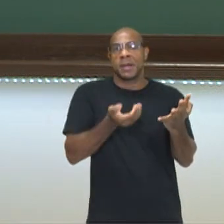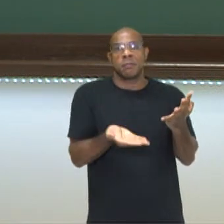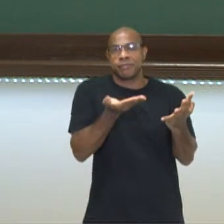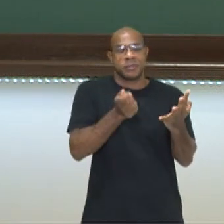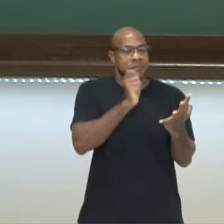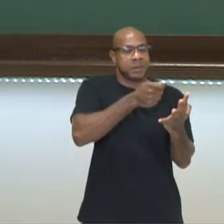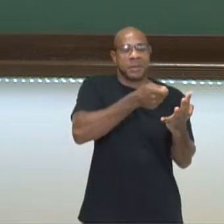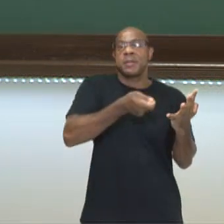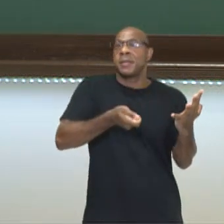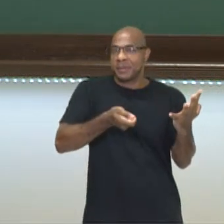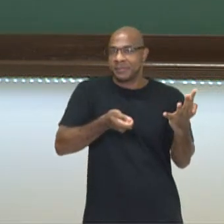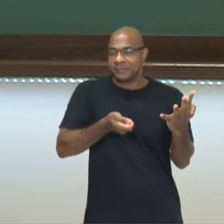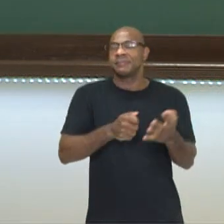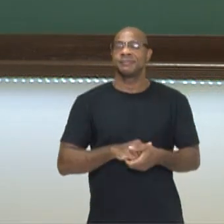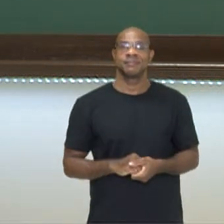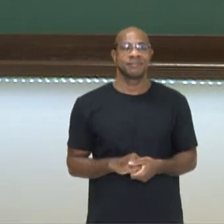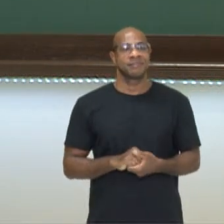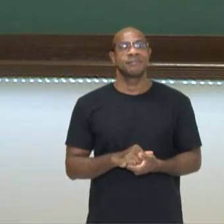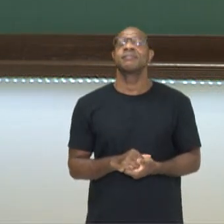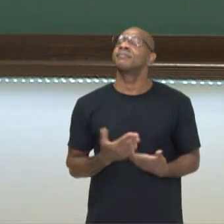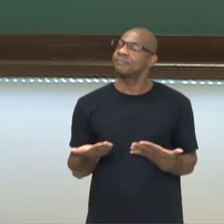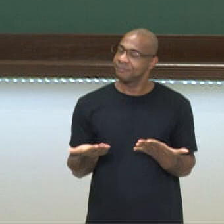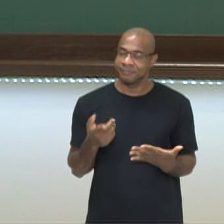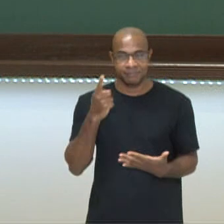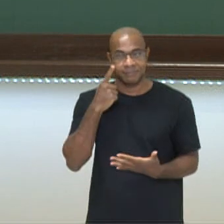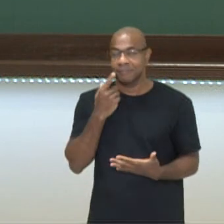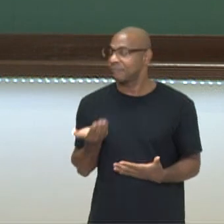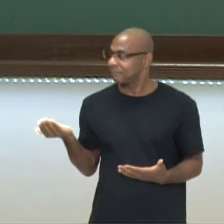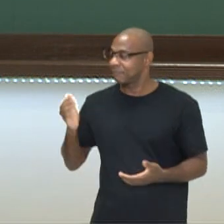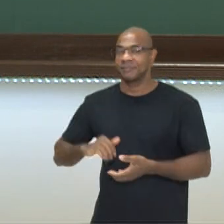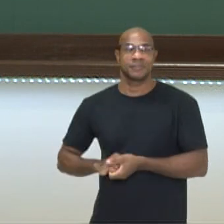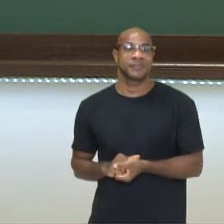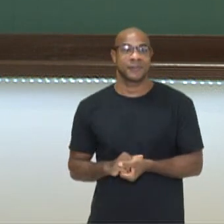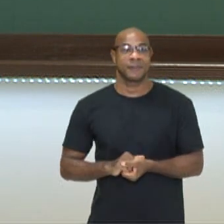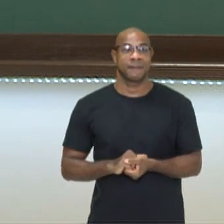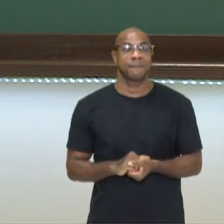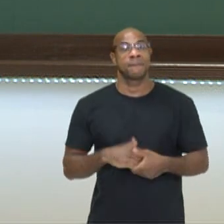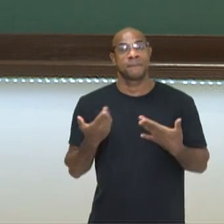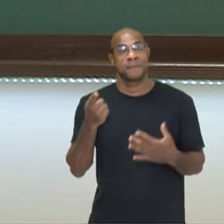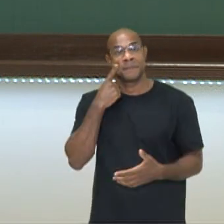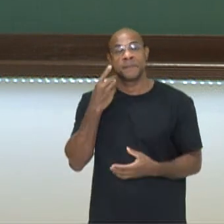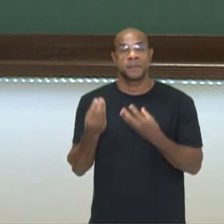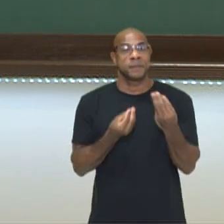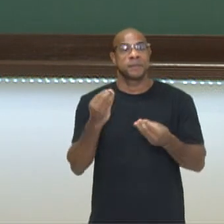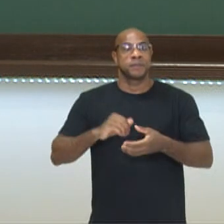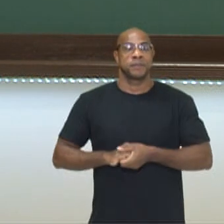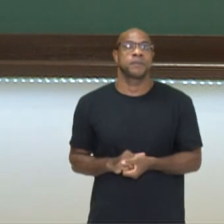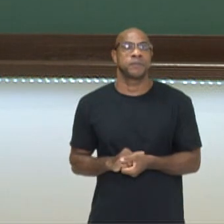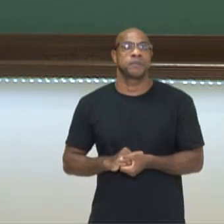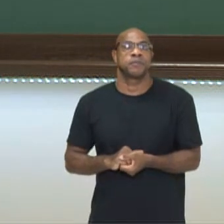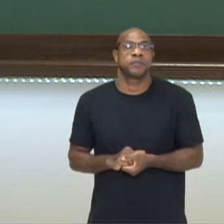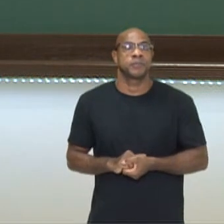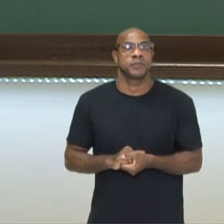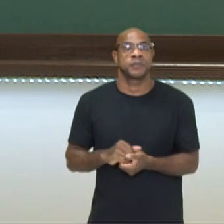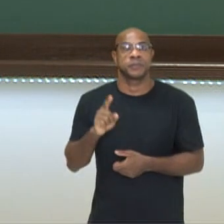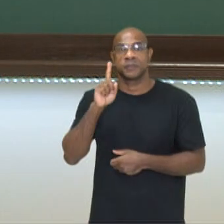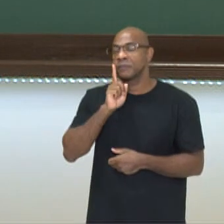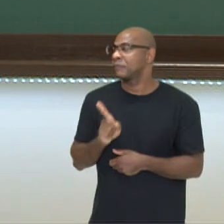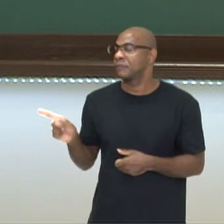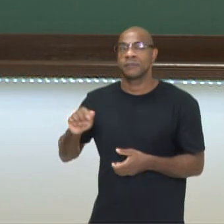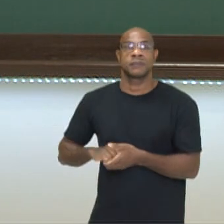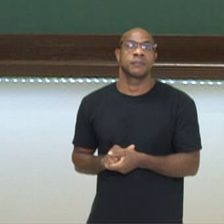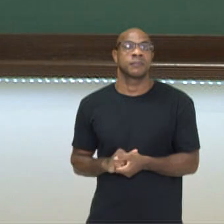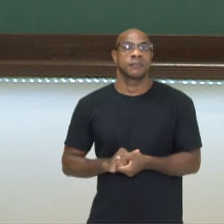enfim. Tá? Nós vamos falar mais disso, ok? Então, vamos ver o que nós temos ali de continuação.